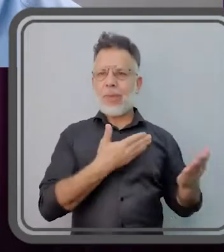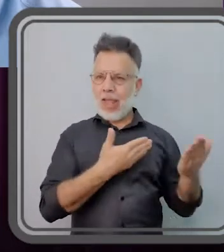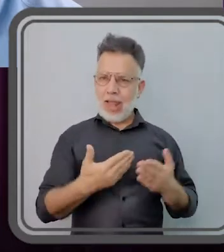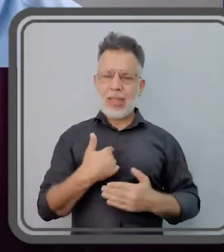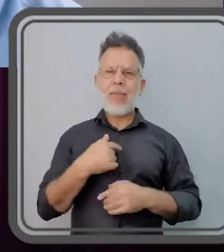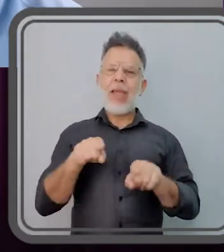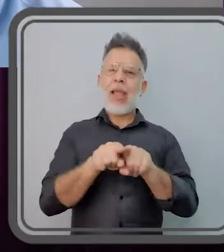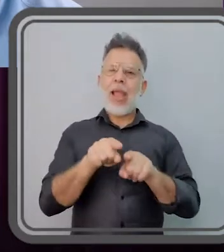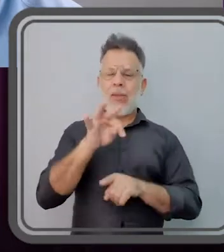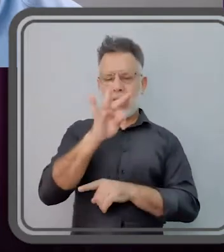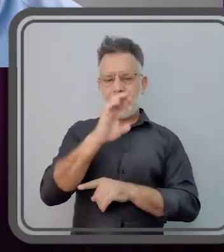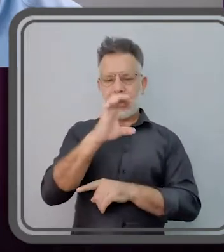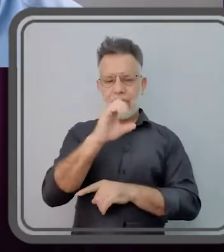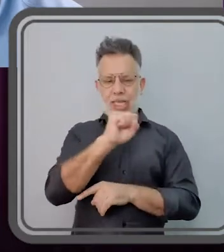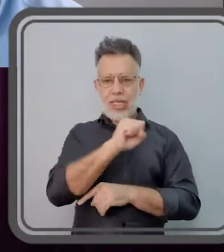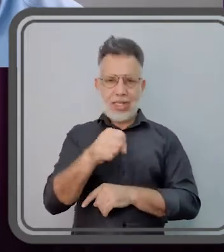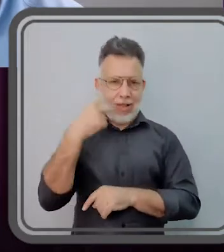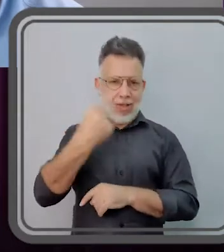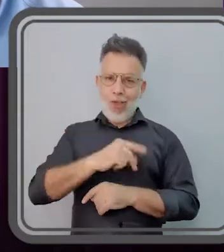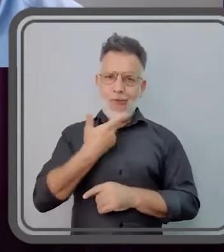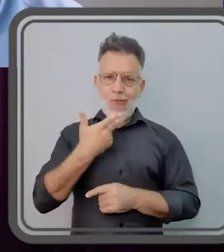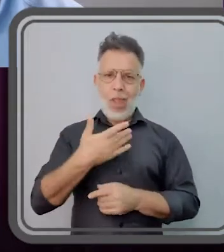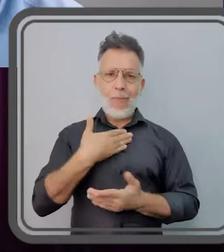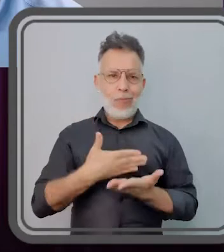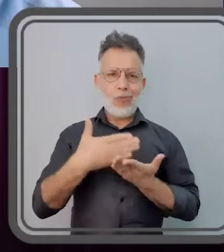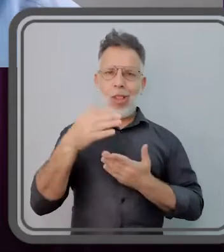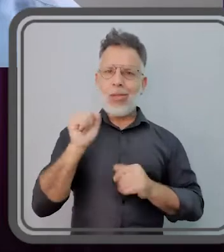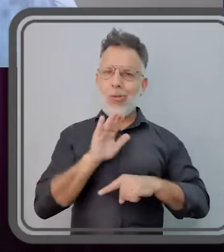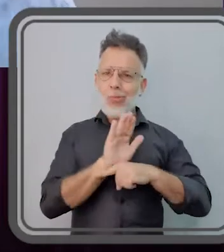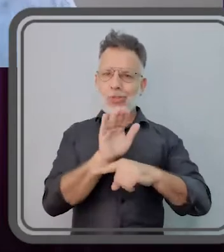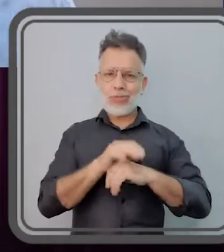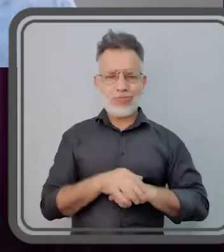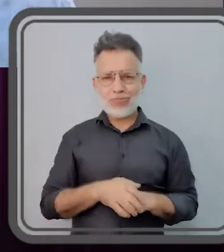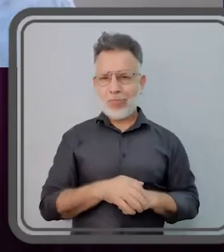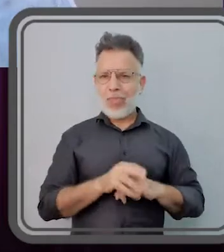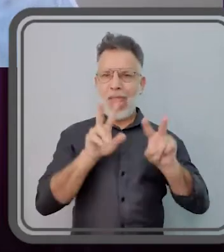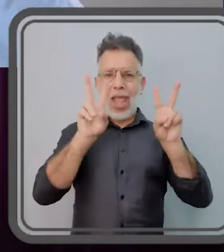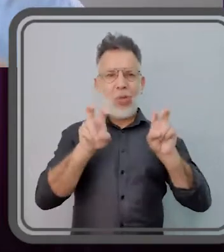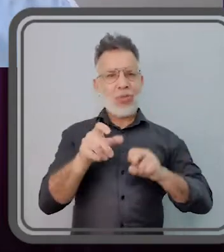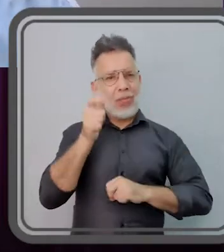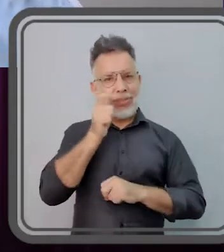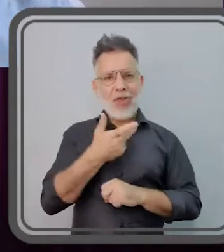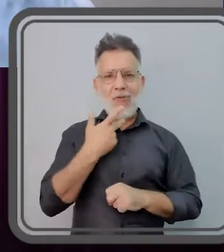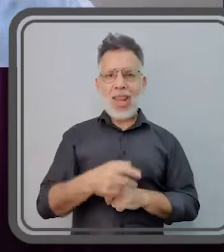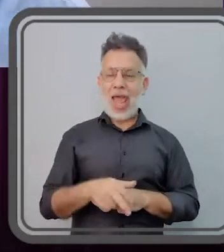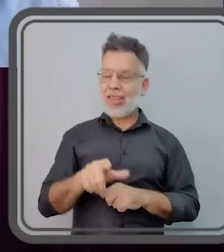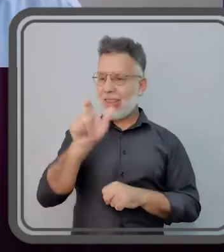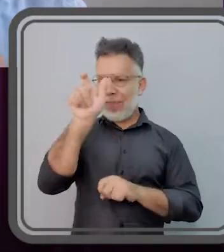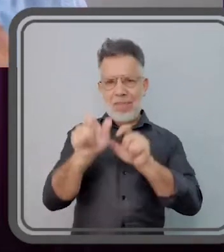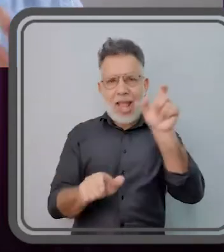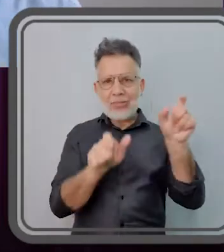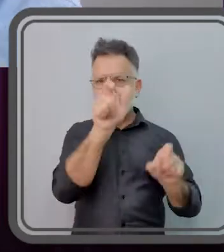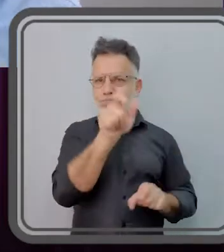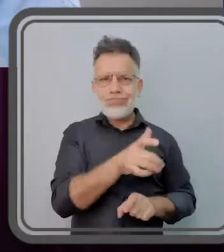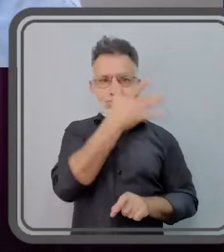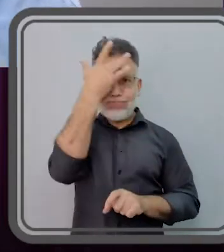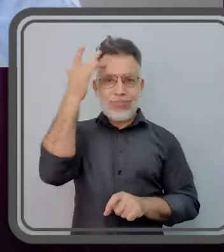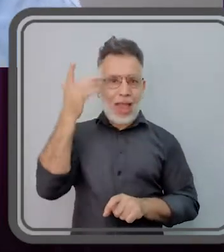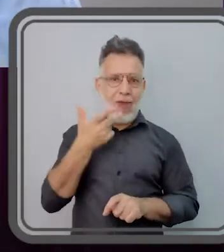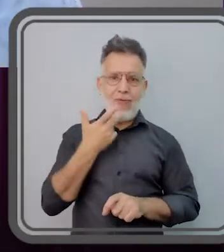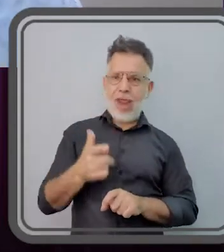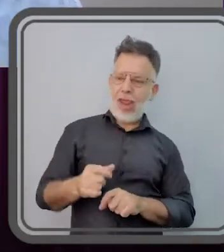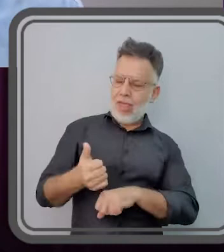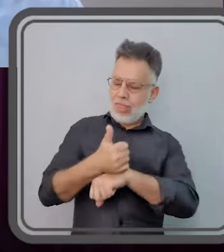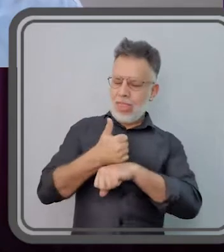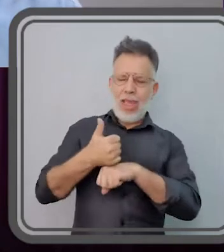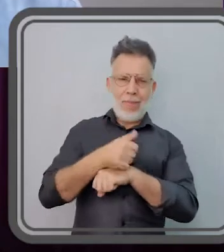também à TCS. E estamos aí, vamos lá, posso ajudar. Muito bom, é um tema tão interessante, né? Falar de pessoas e falar de